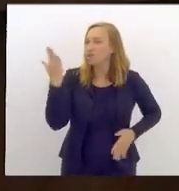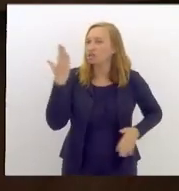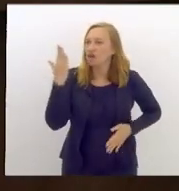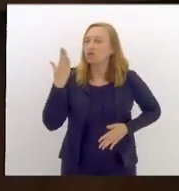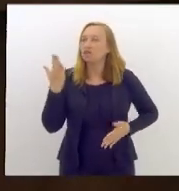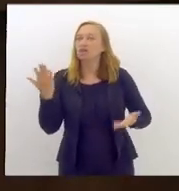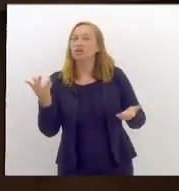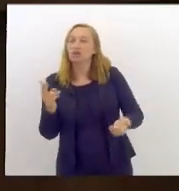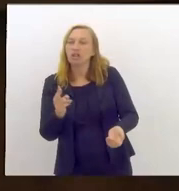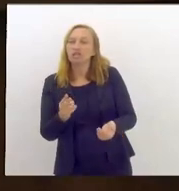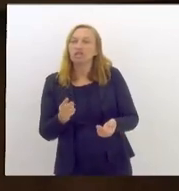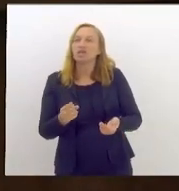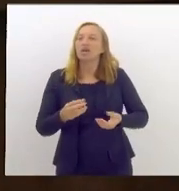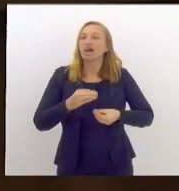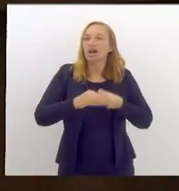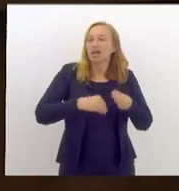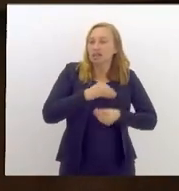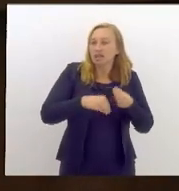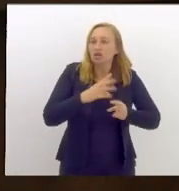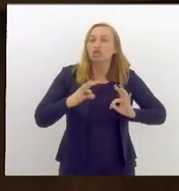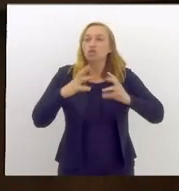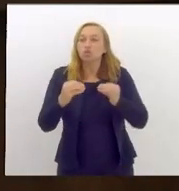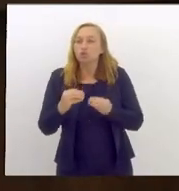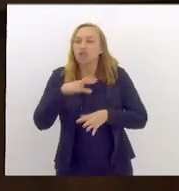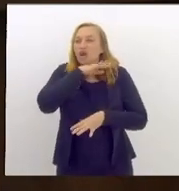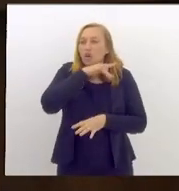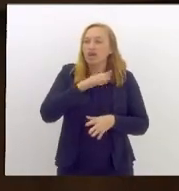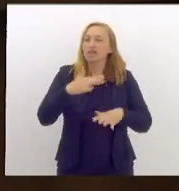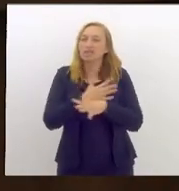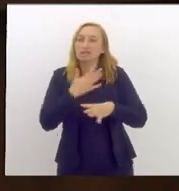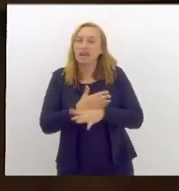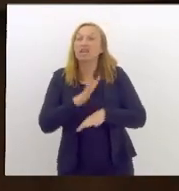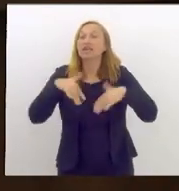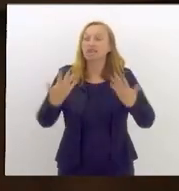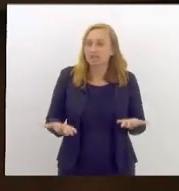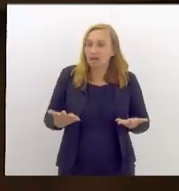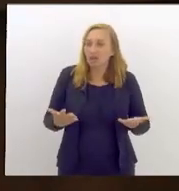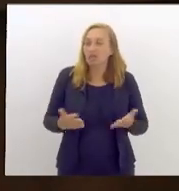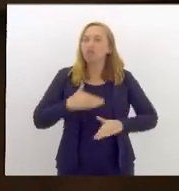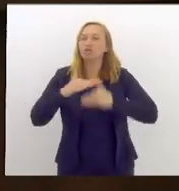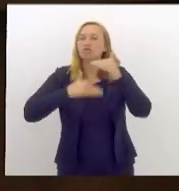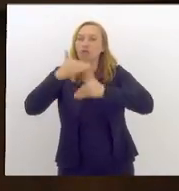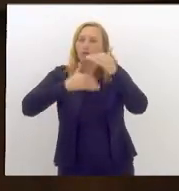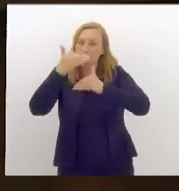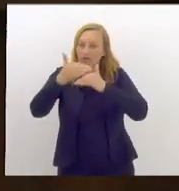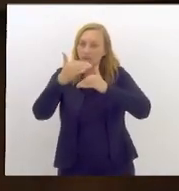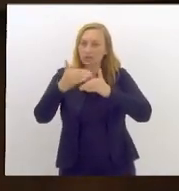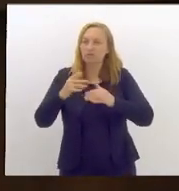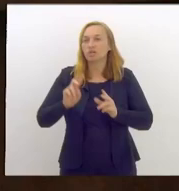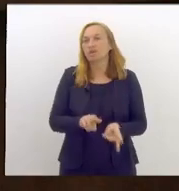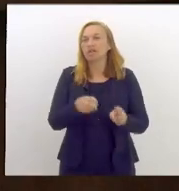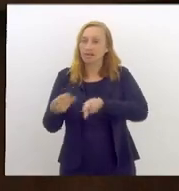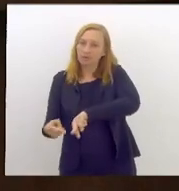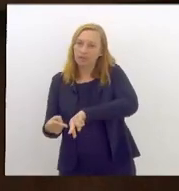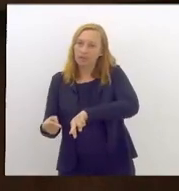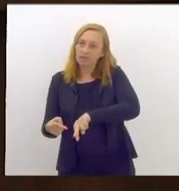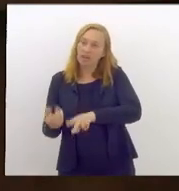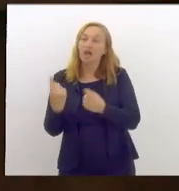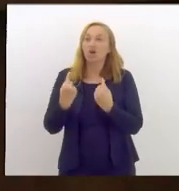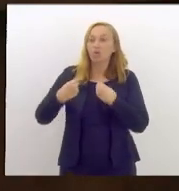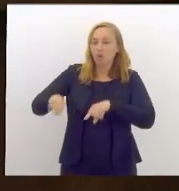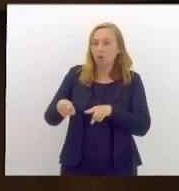o consumo de droga vadiagem e tudo que não presta nessa cidade então em prol do desenvolvimento o encaminhamento é